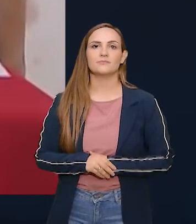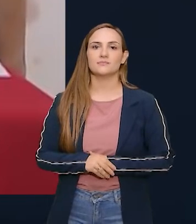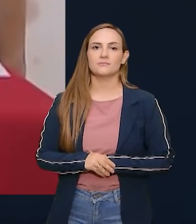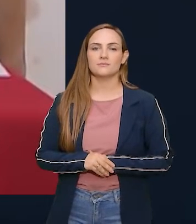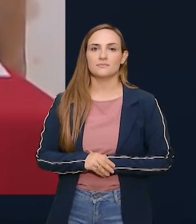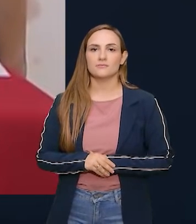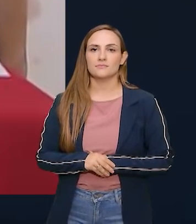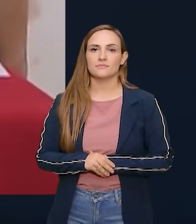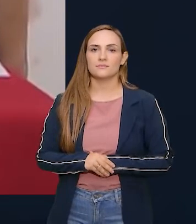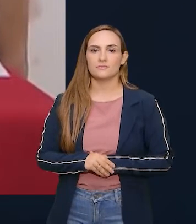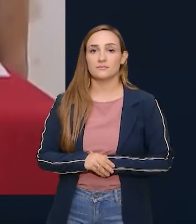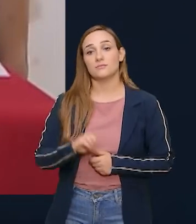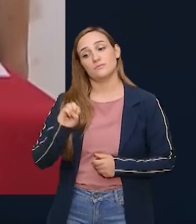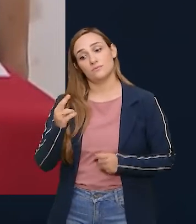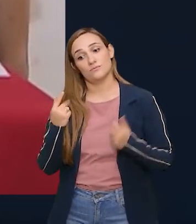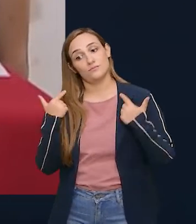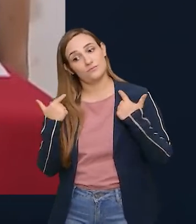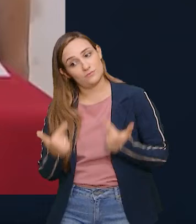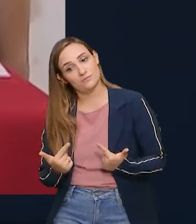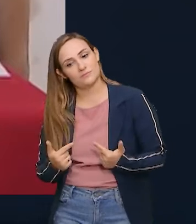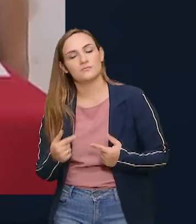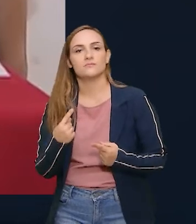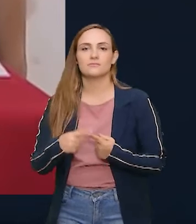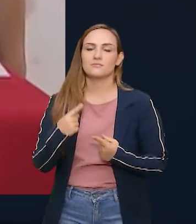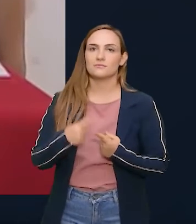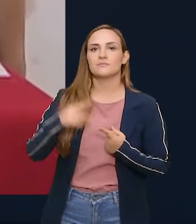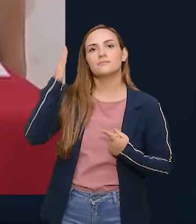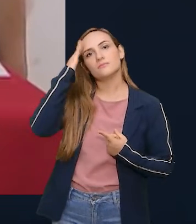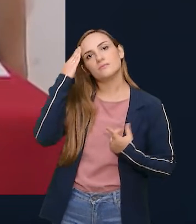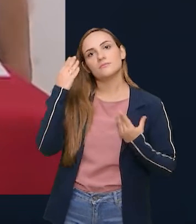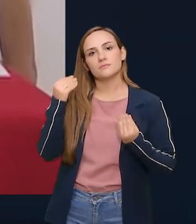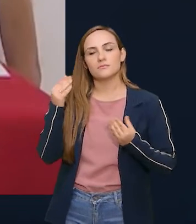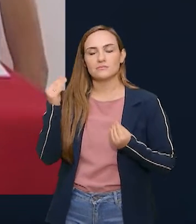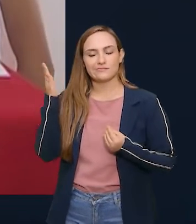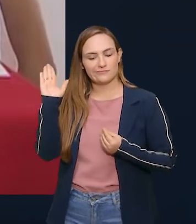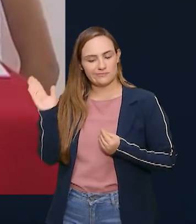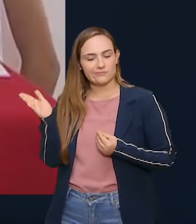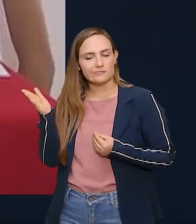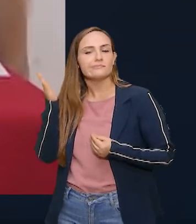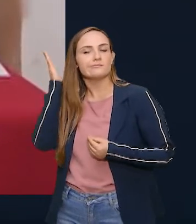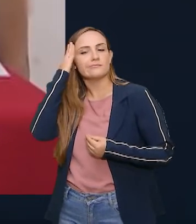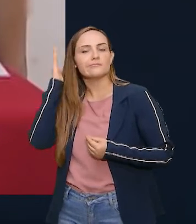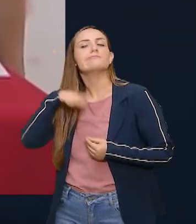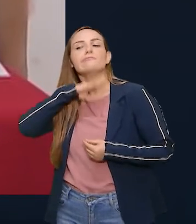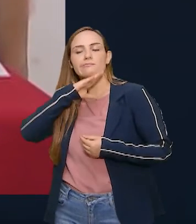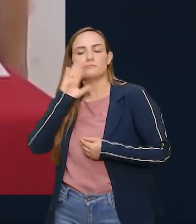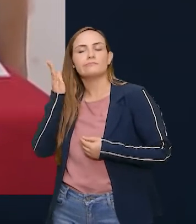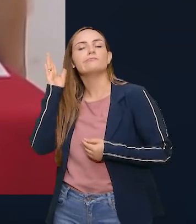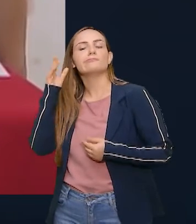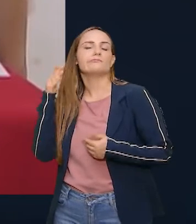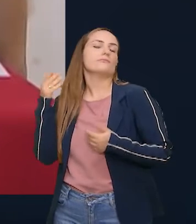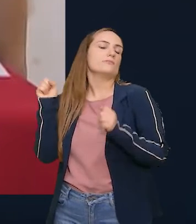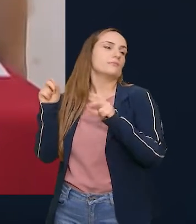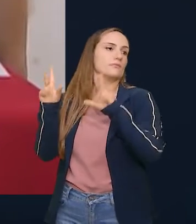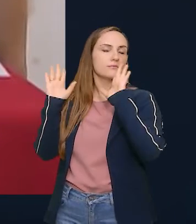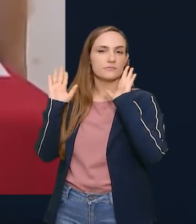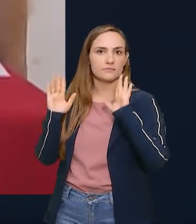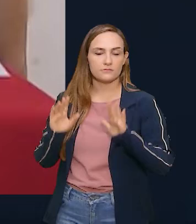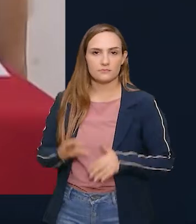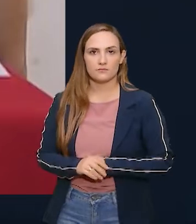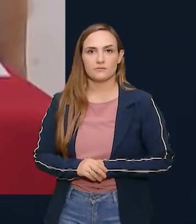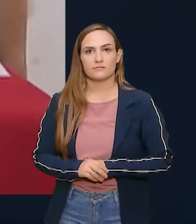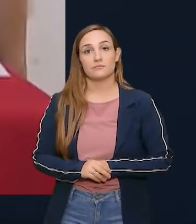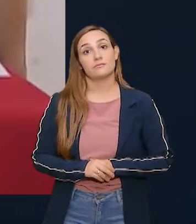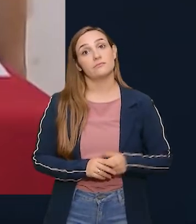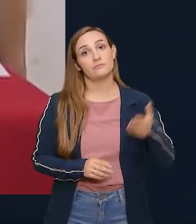era assim que a gente era chamado. Às vezes a gente era tido como chato, porque sabia demais, era o sabichão, sabidinho,